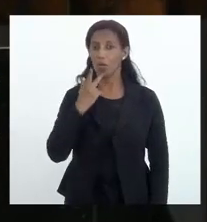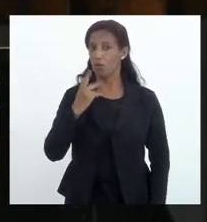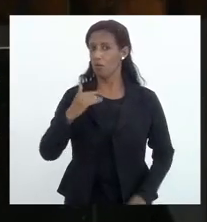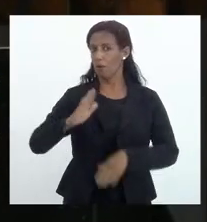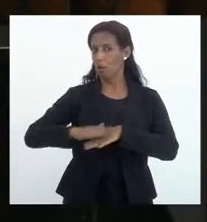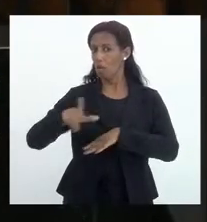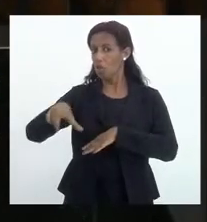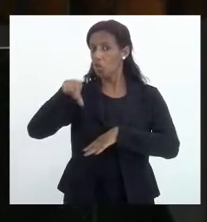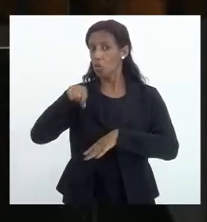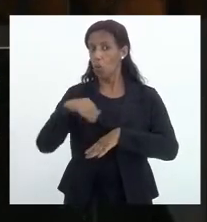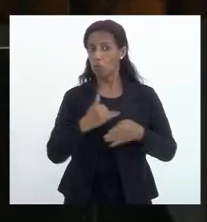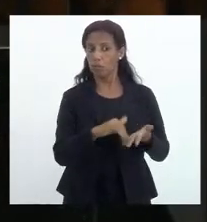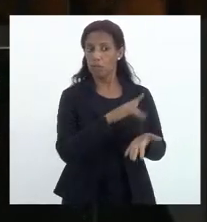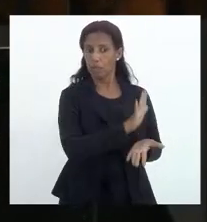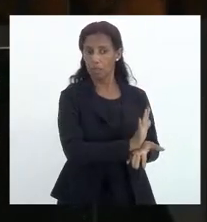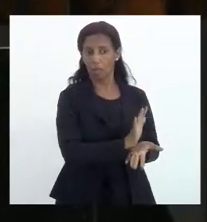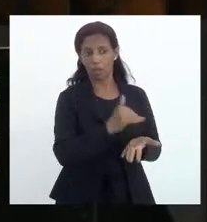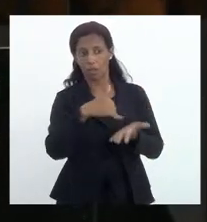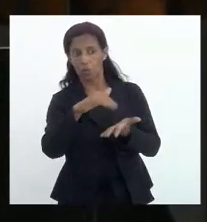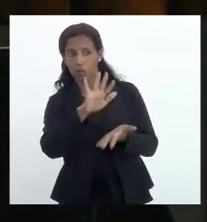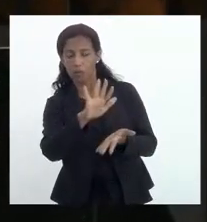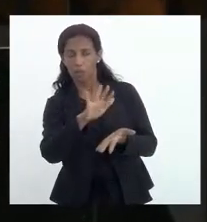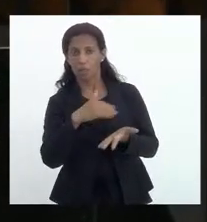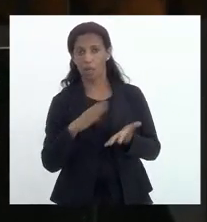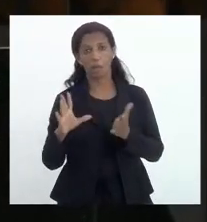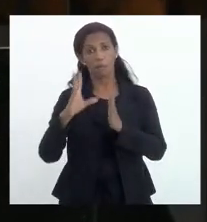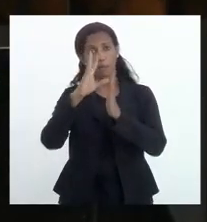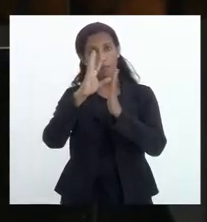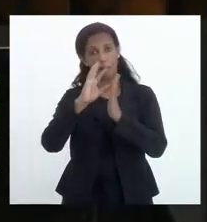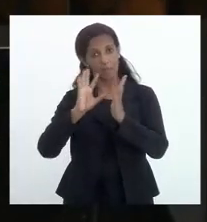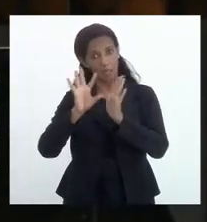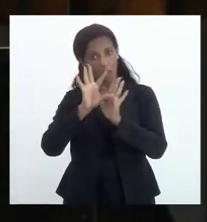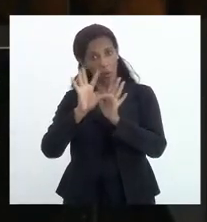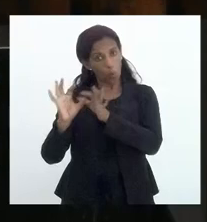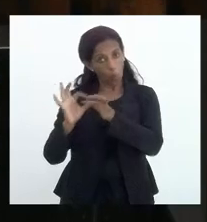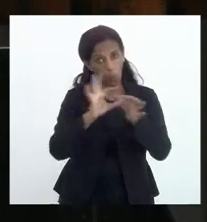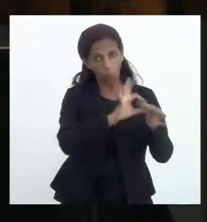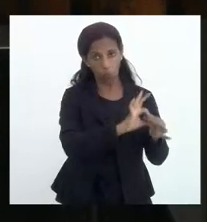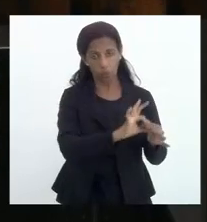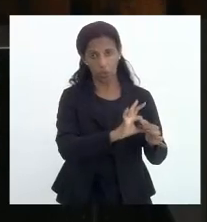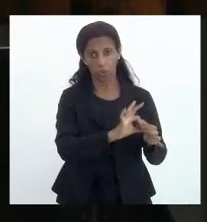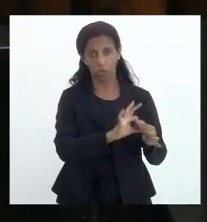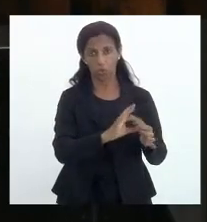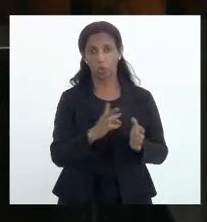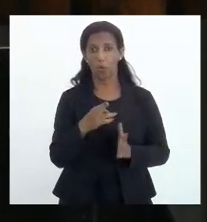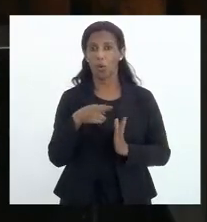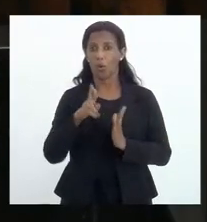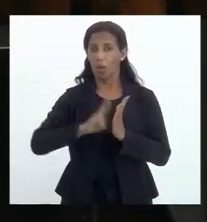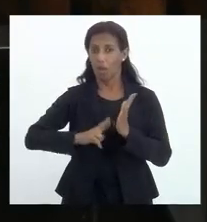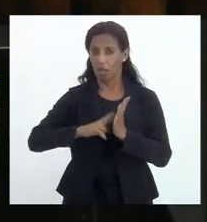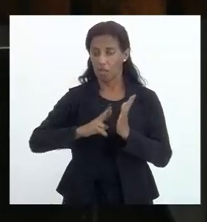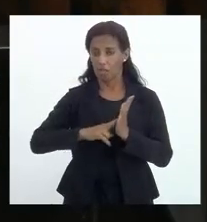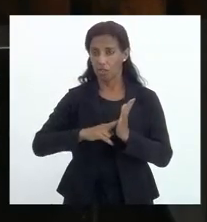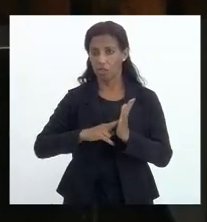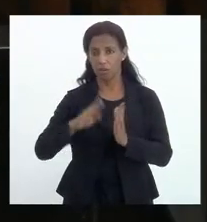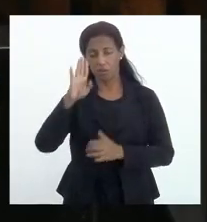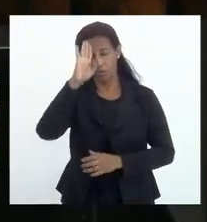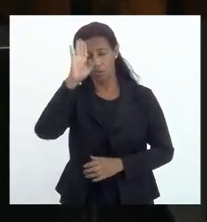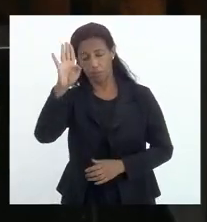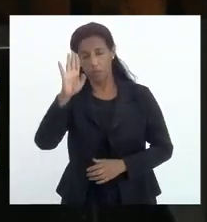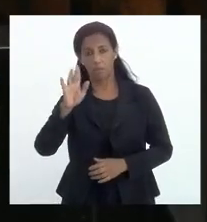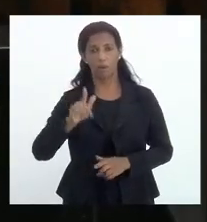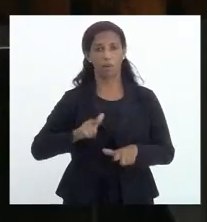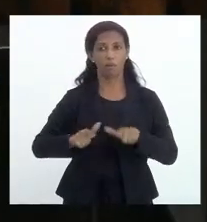do secretário Nelson Rocha, nem do secretário Zamit, mas esse é o contexto real das coisas. Né? O regime de recuperação fiscal e o teto de gastos, um dos seus principais